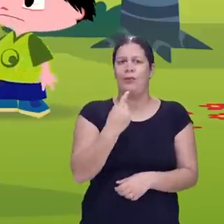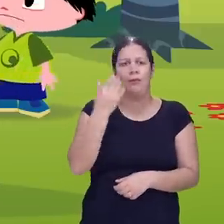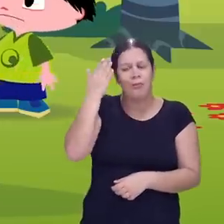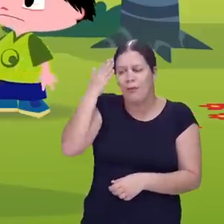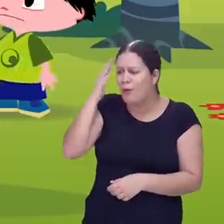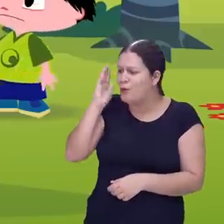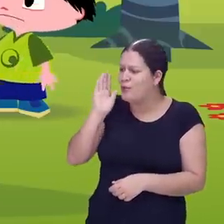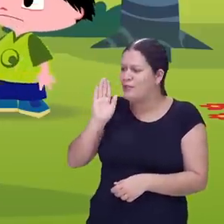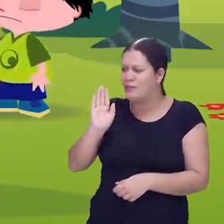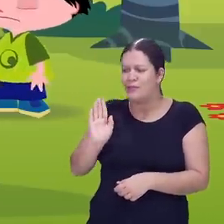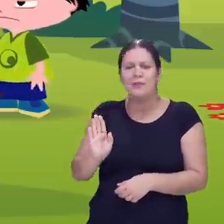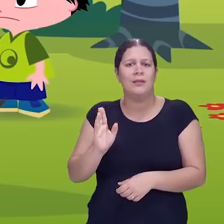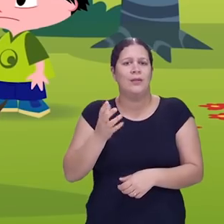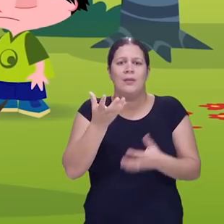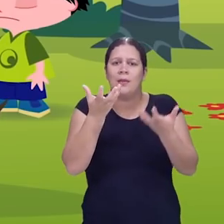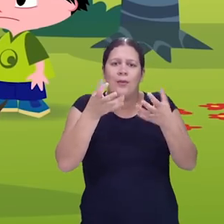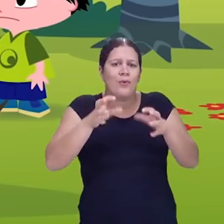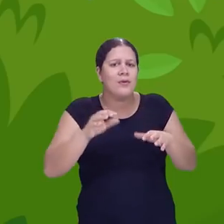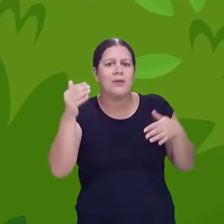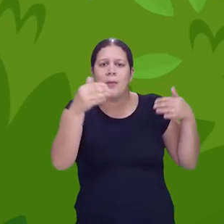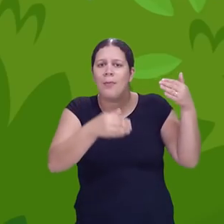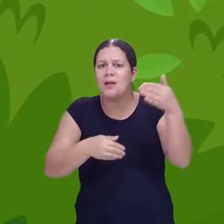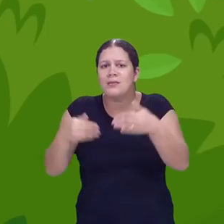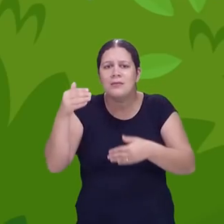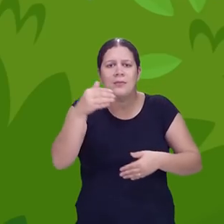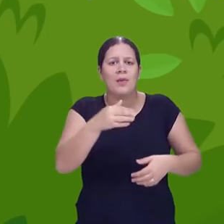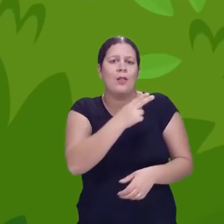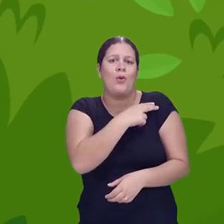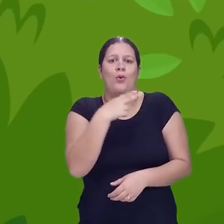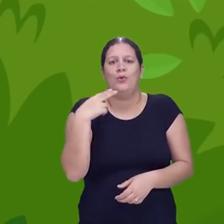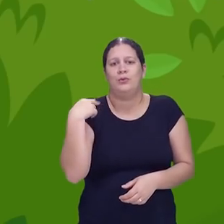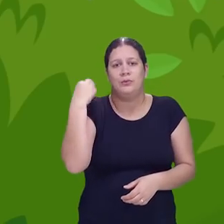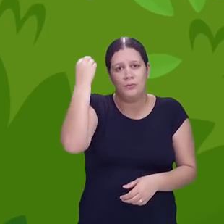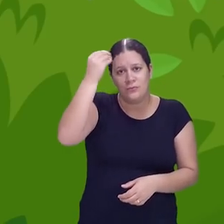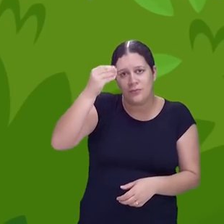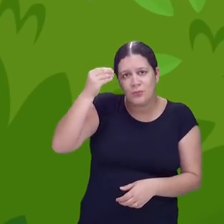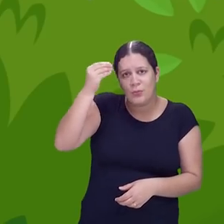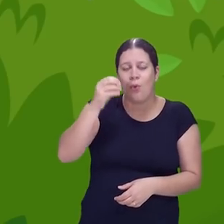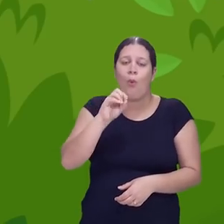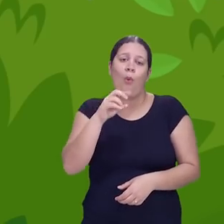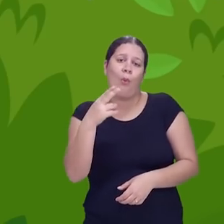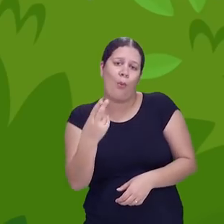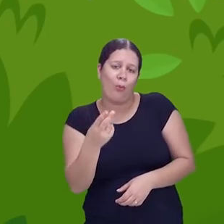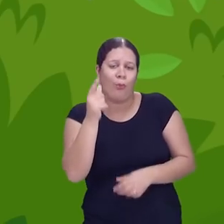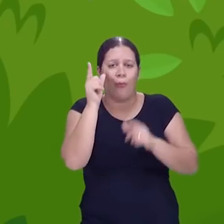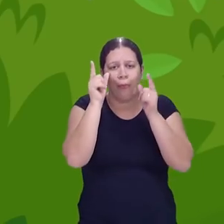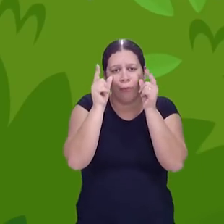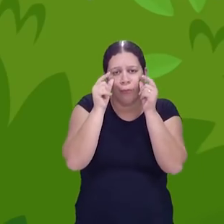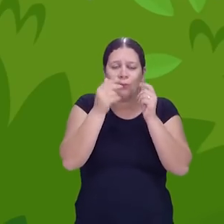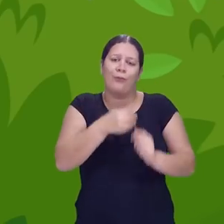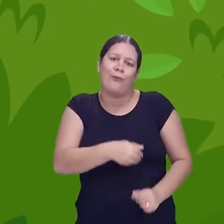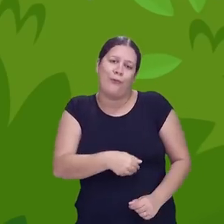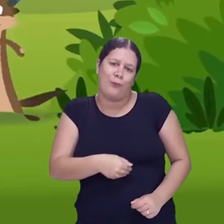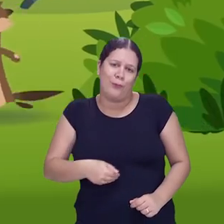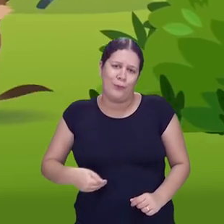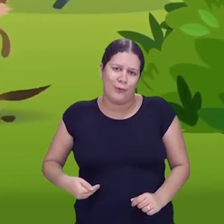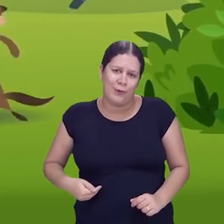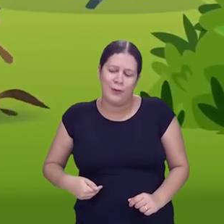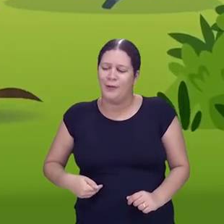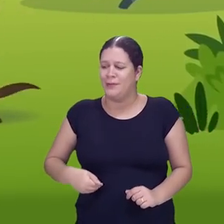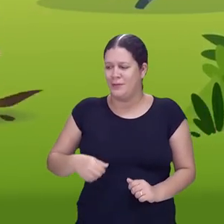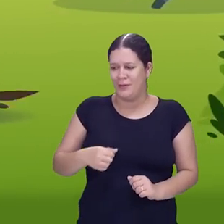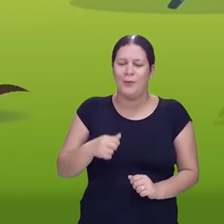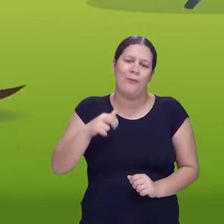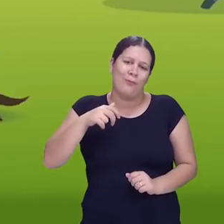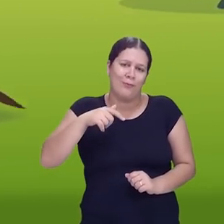sei, Júpiter. Vai ver, ele não queria participar do nosso experimento. Ou ele estava com sono... ou com fome. Vamos pegar